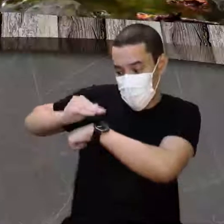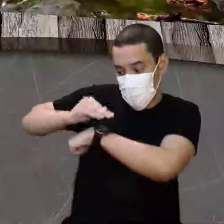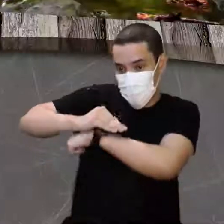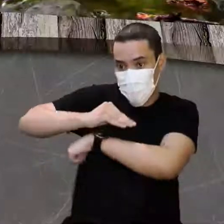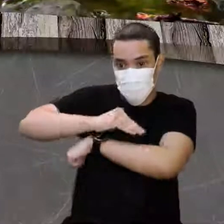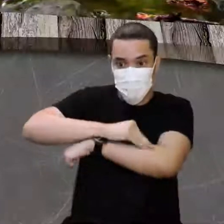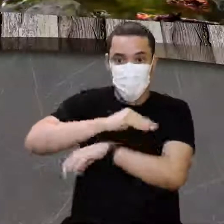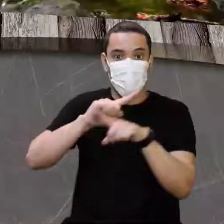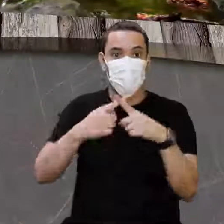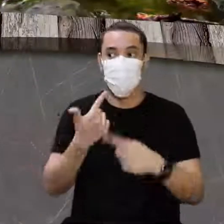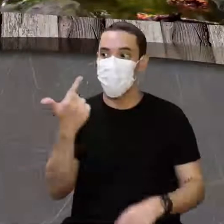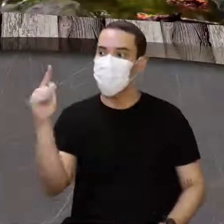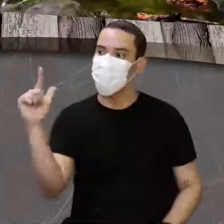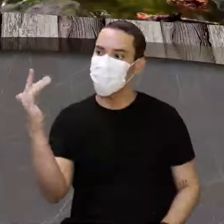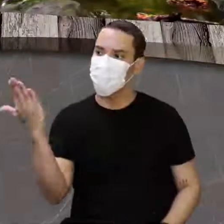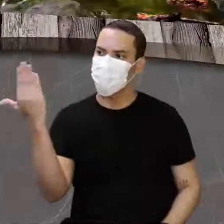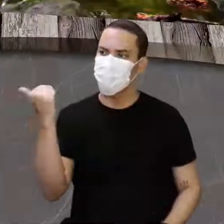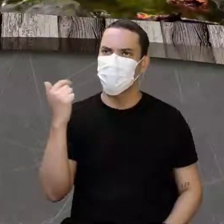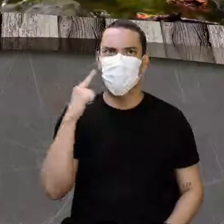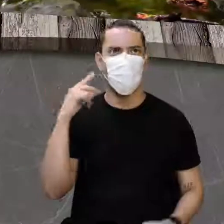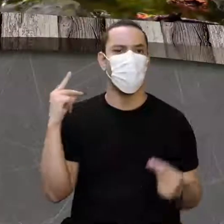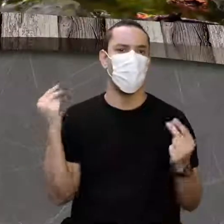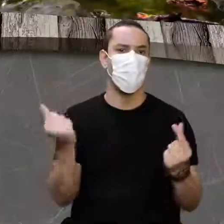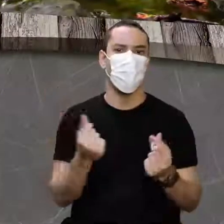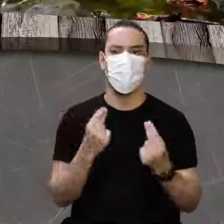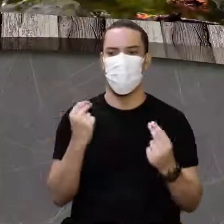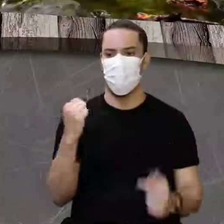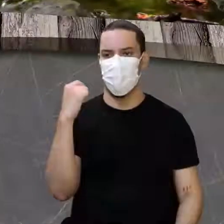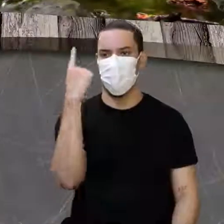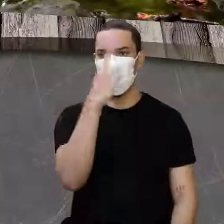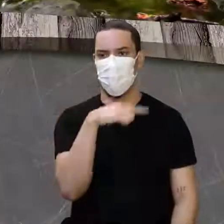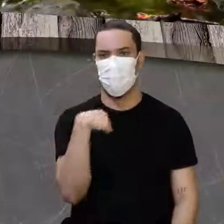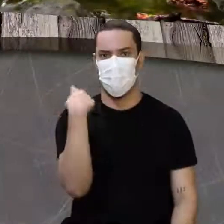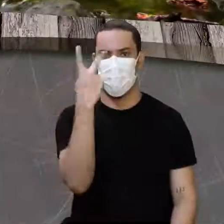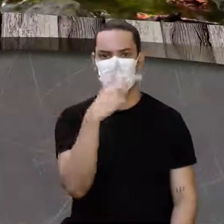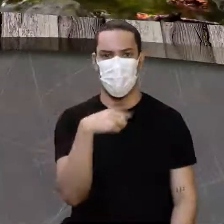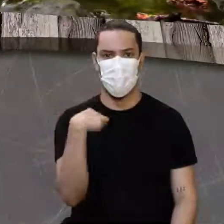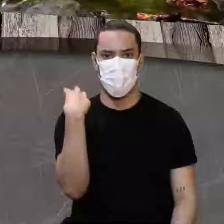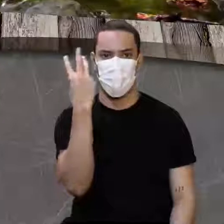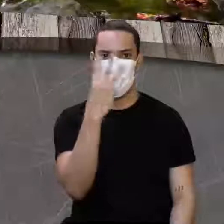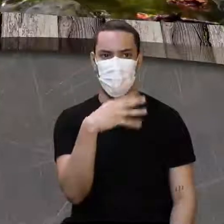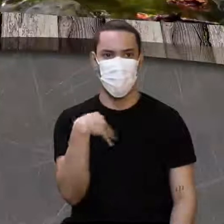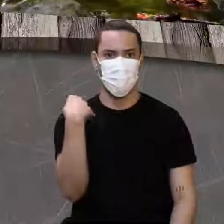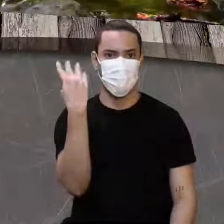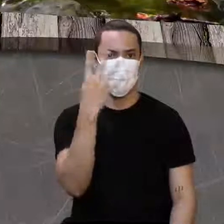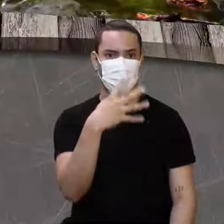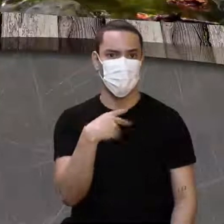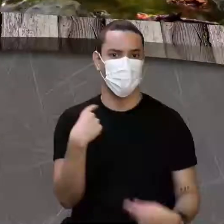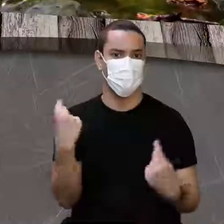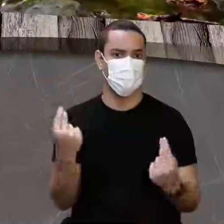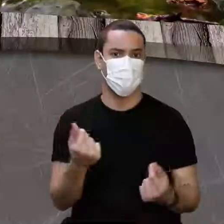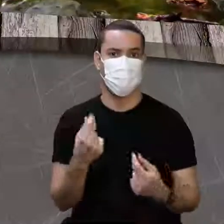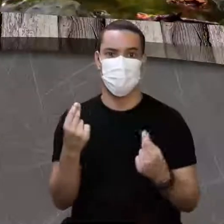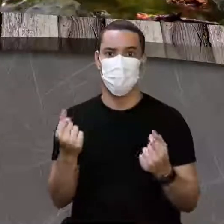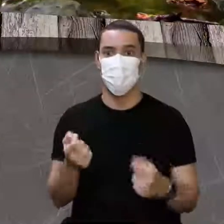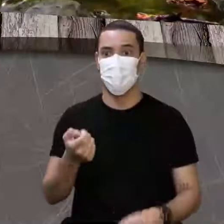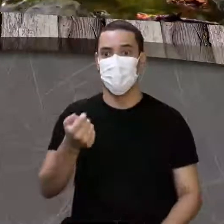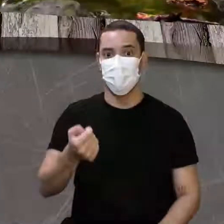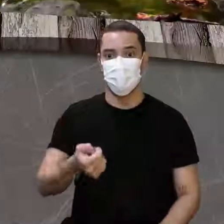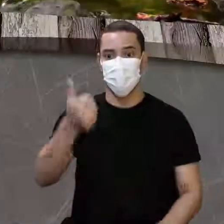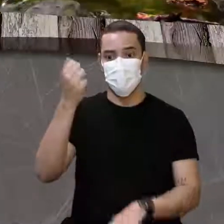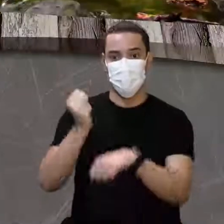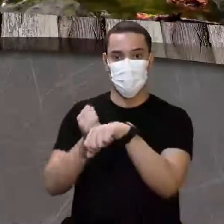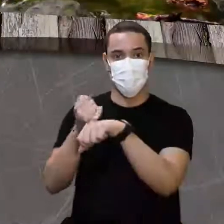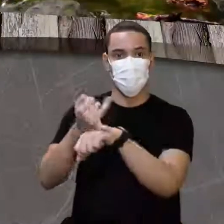outro vem, enquanto o outro passa horas, às vezes eles começam à noite. Já amanhecendo o dia, eles